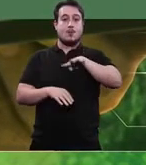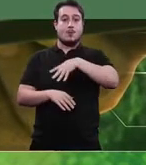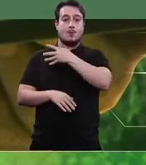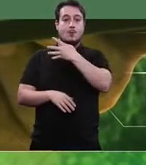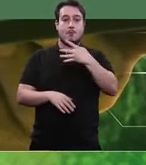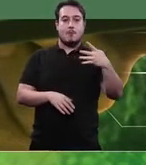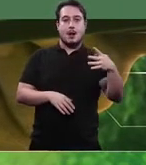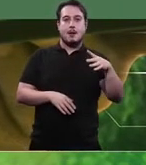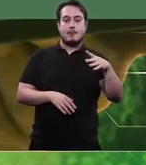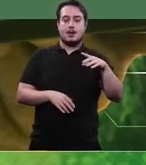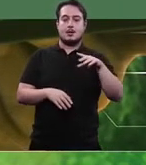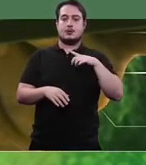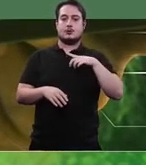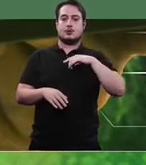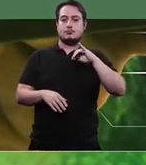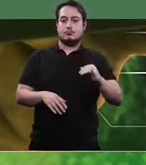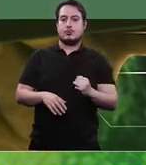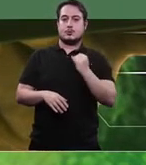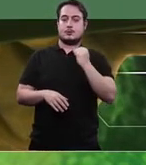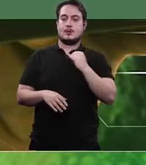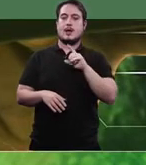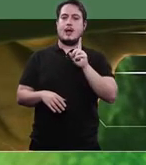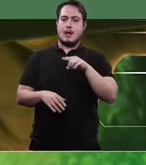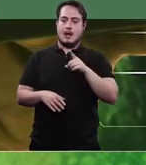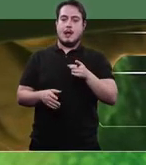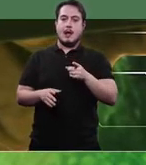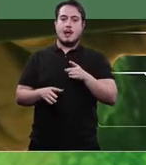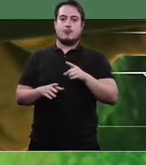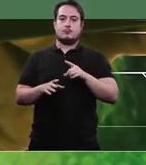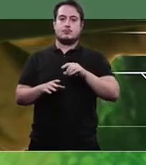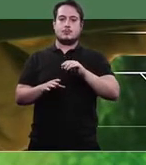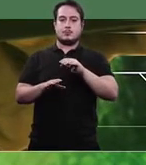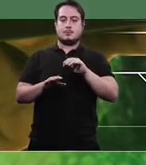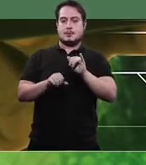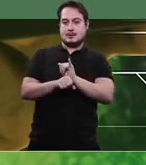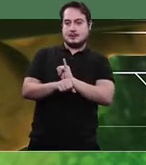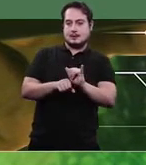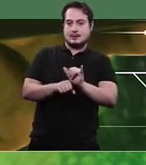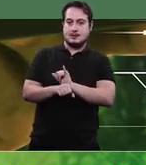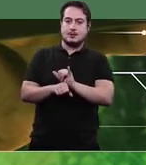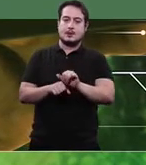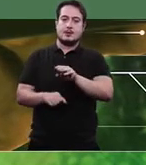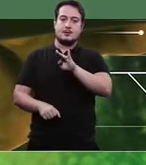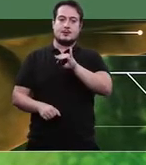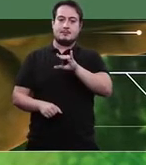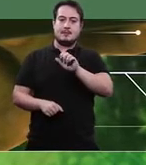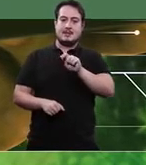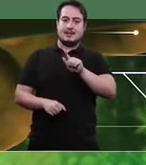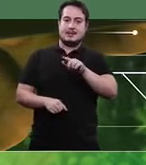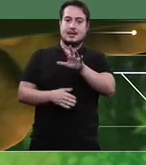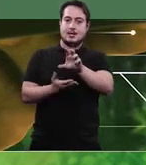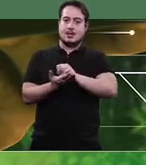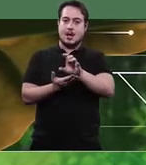Ele é uma ferramenta de big data, de inteligência embarcada, que busca para mais